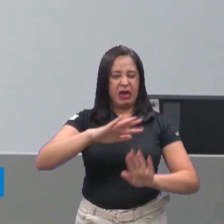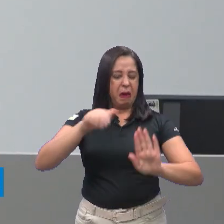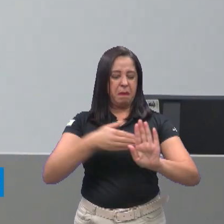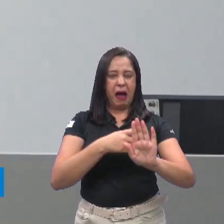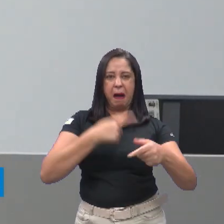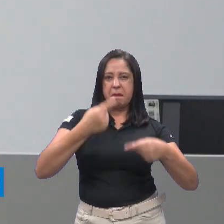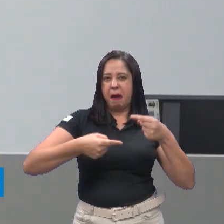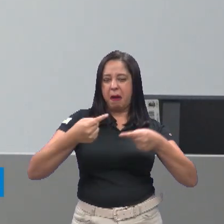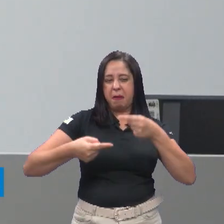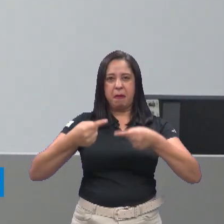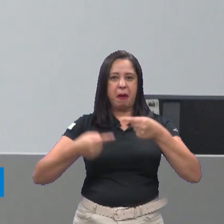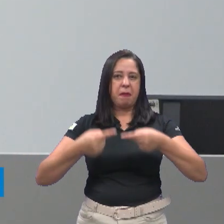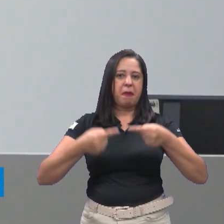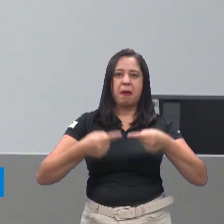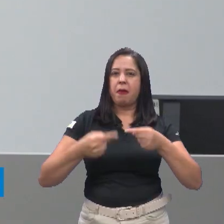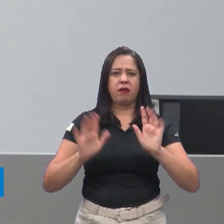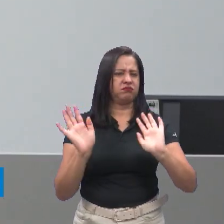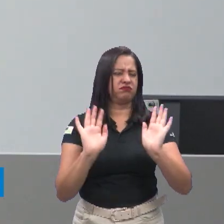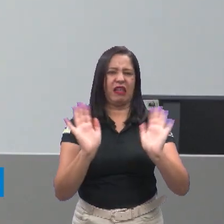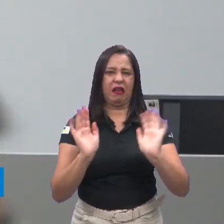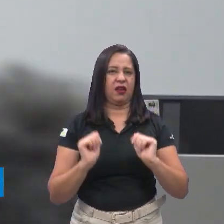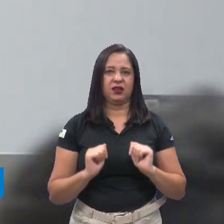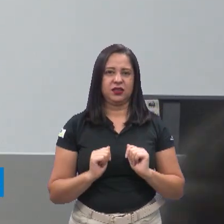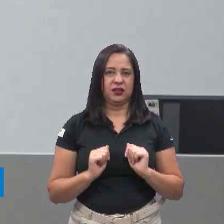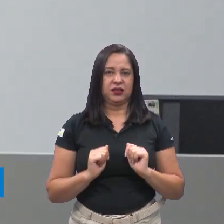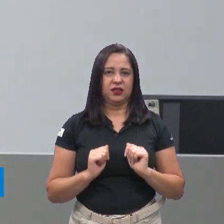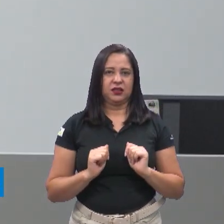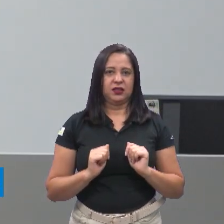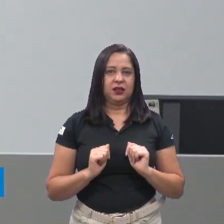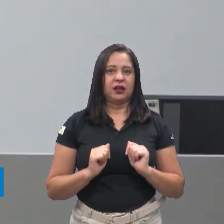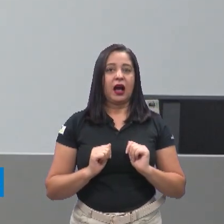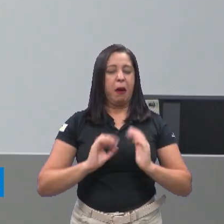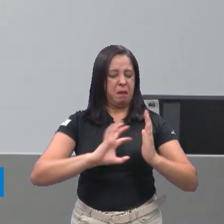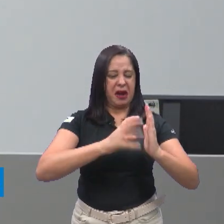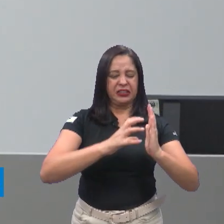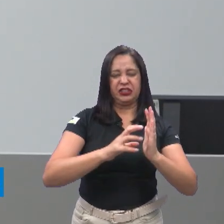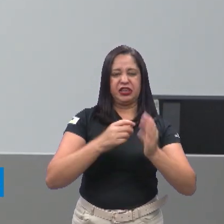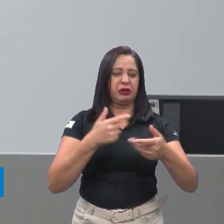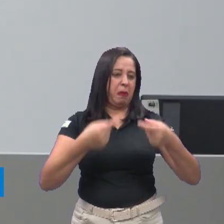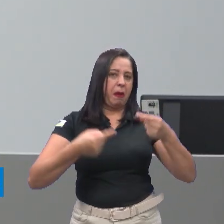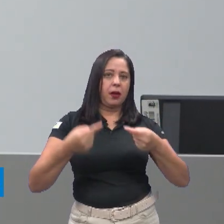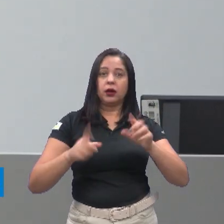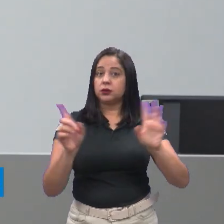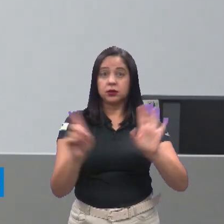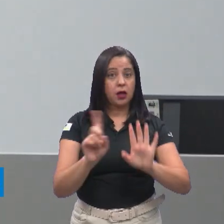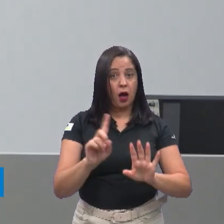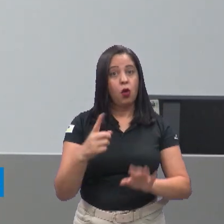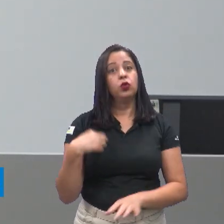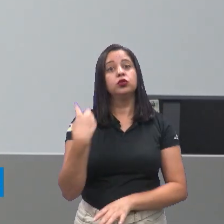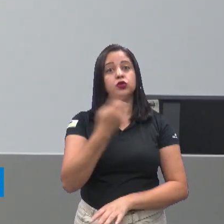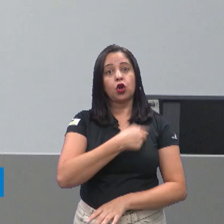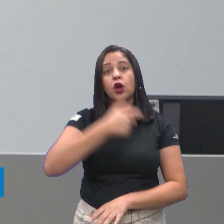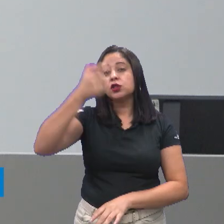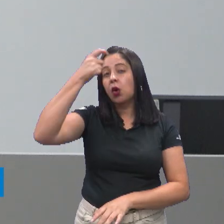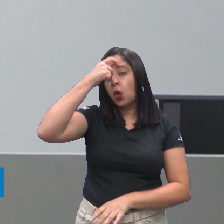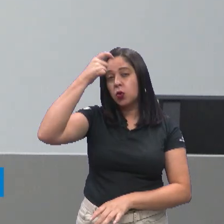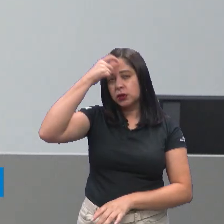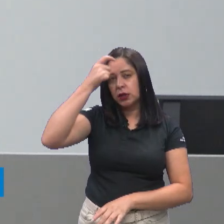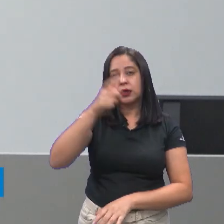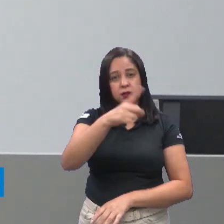vereador, é vereador tal, vereador fulano tal, aqui não temos bandeira. Aqui nós somos conscientes o tanto que vocês